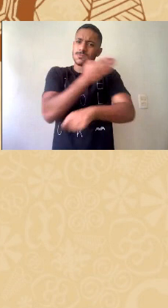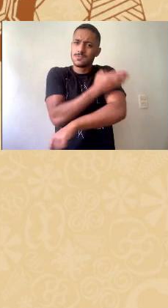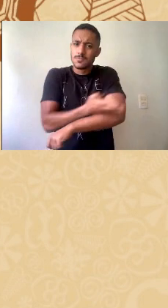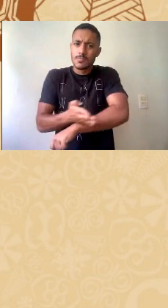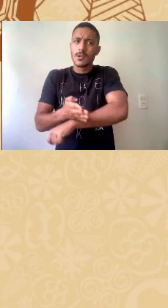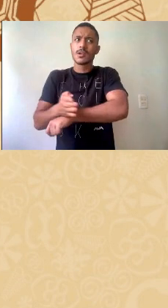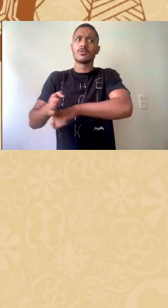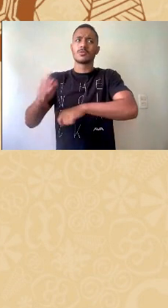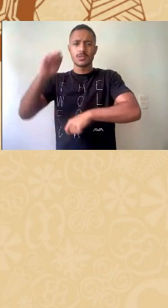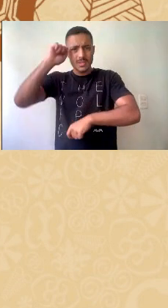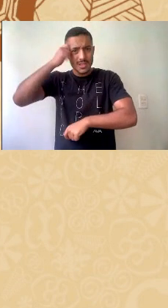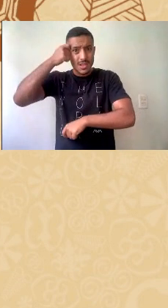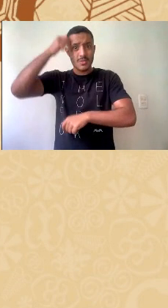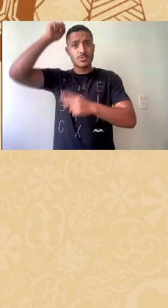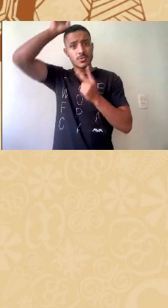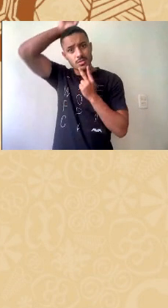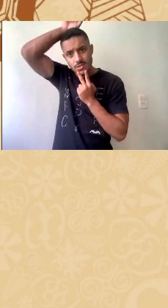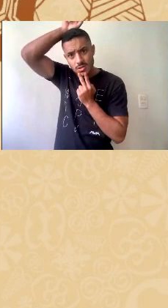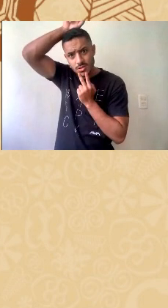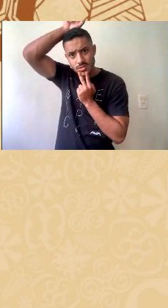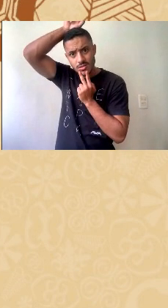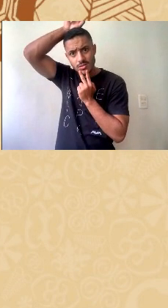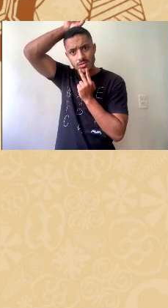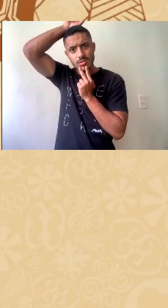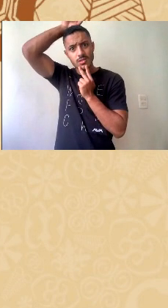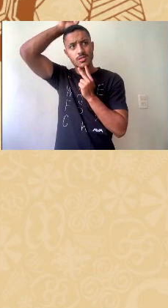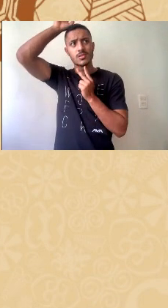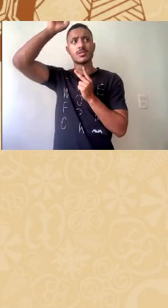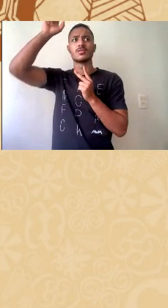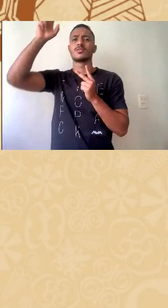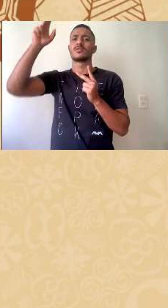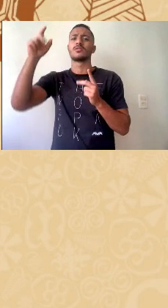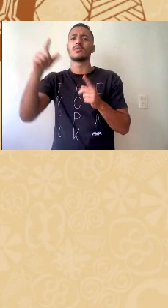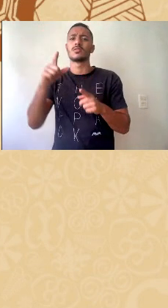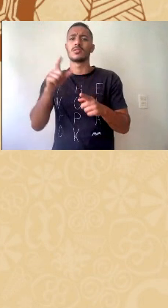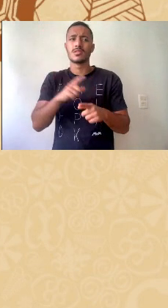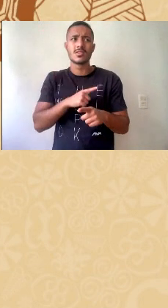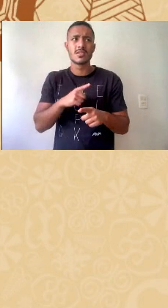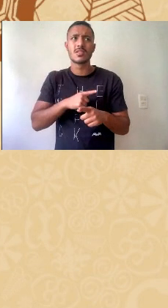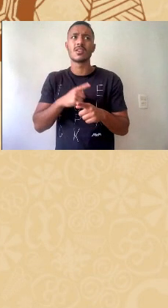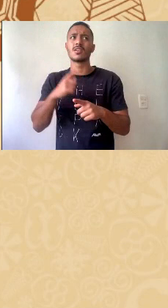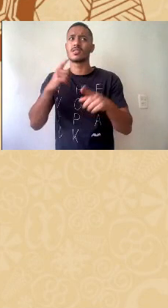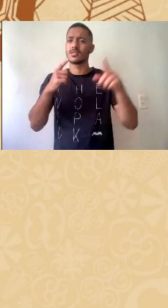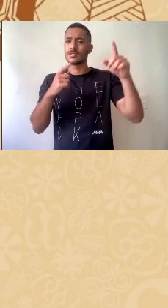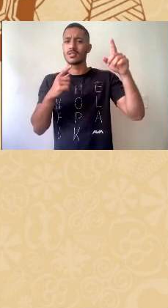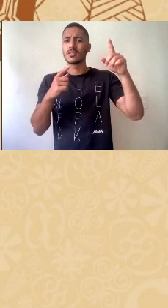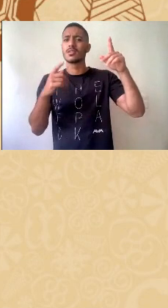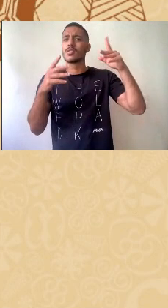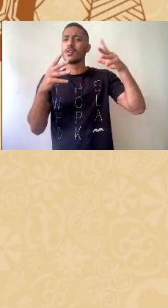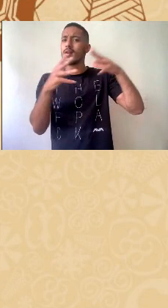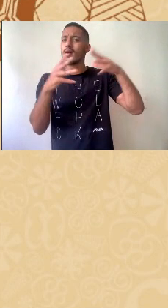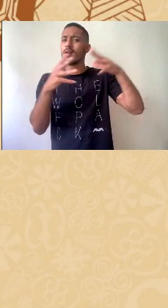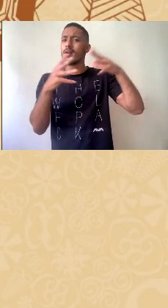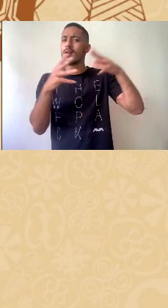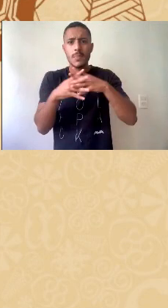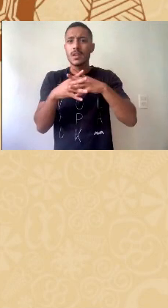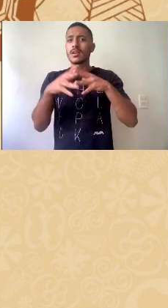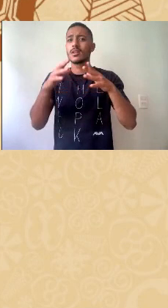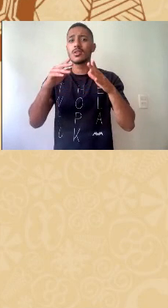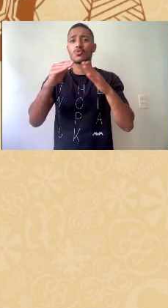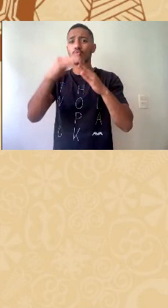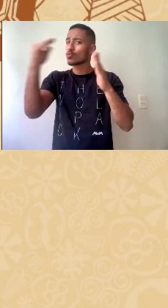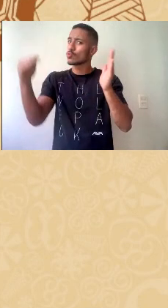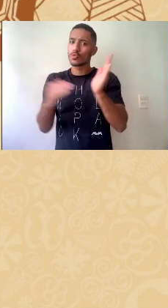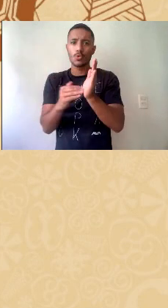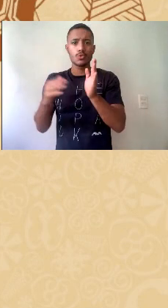uma dimensão conflituosa em qualquer uma das medidas, seja pessoal, seja institucional, ou